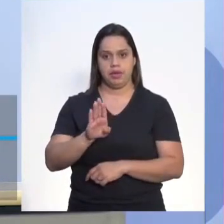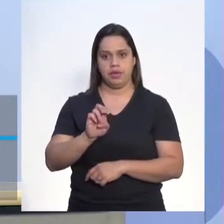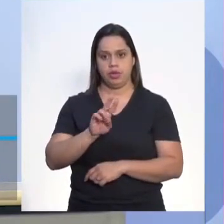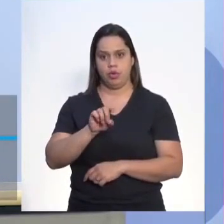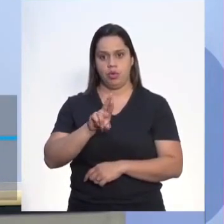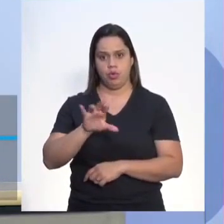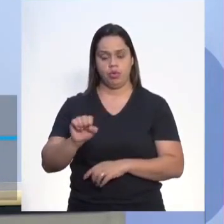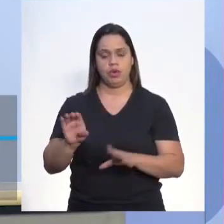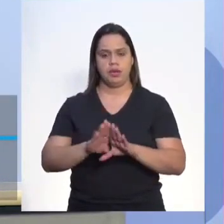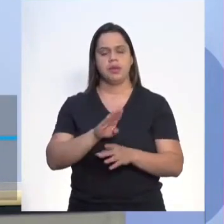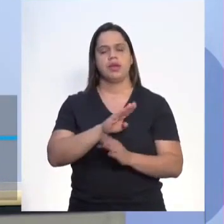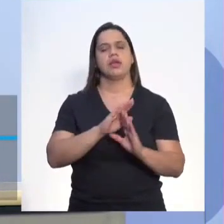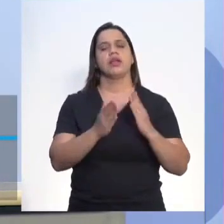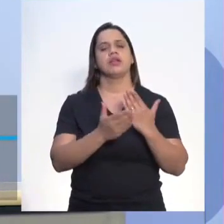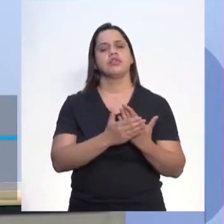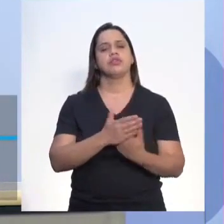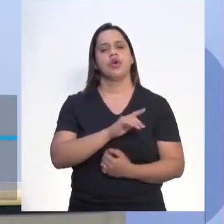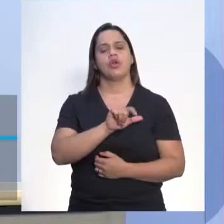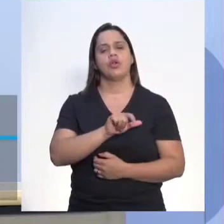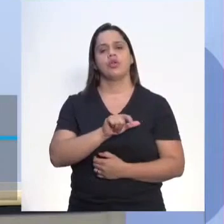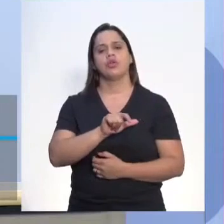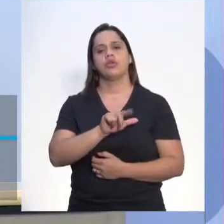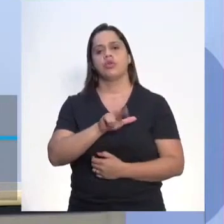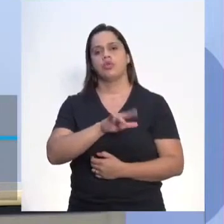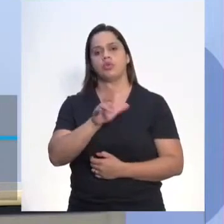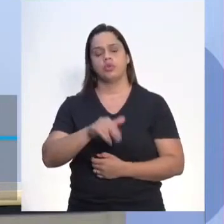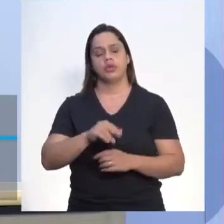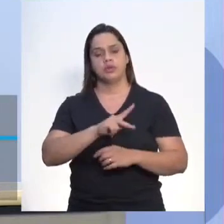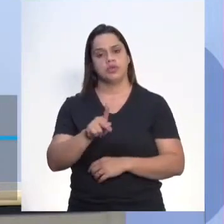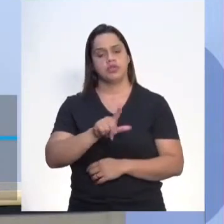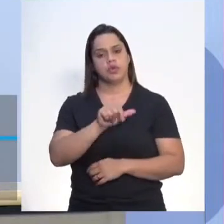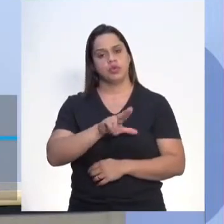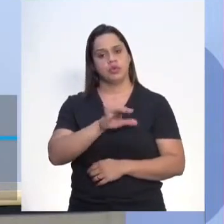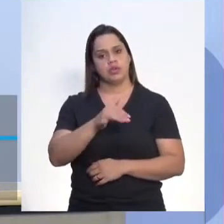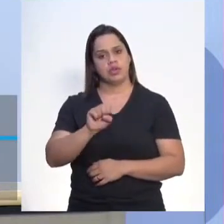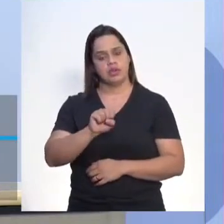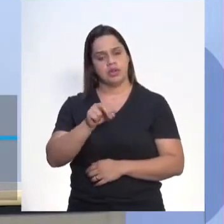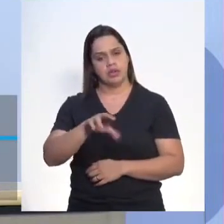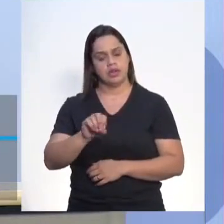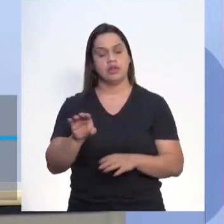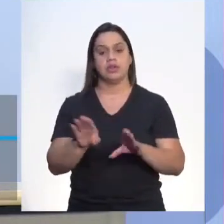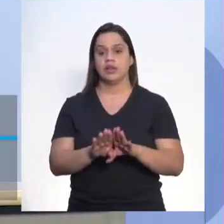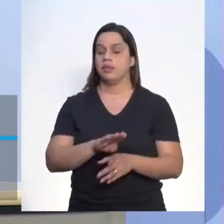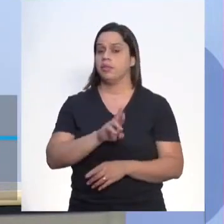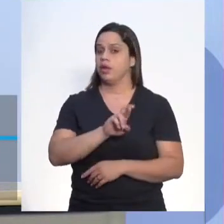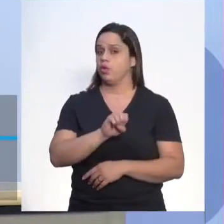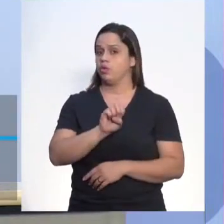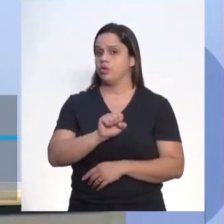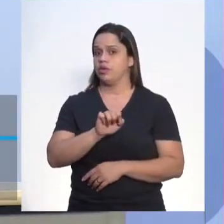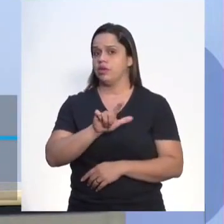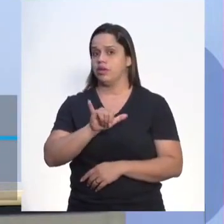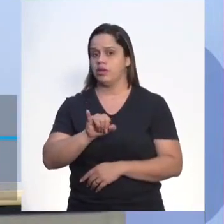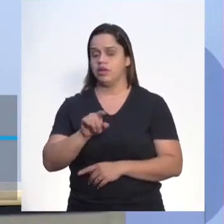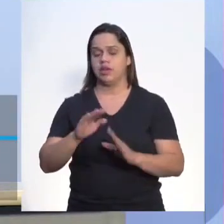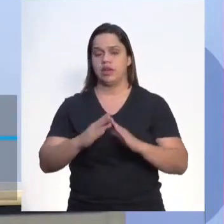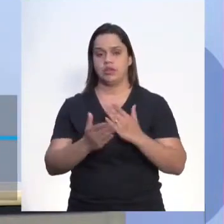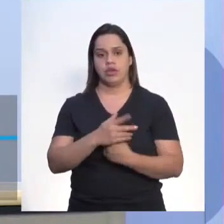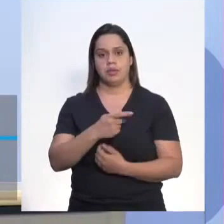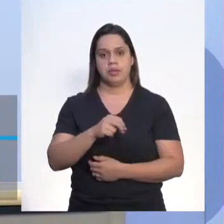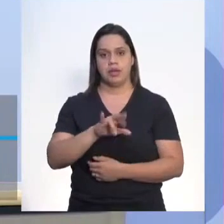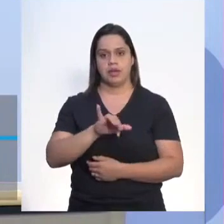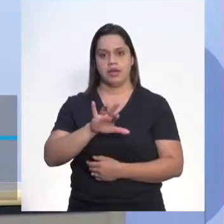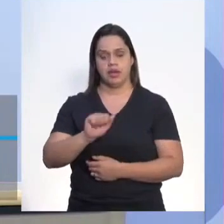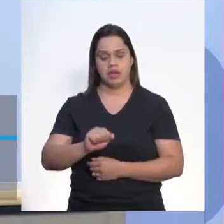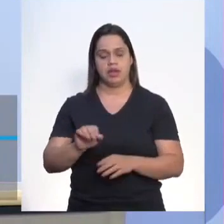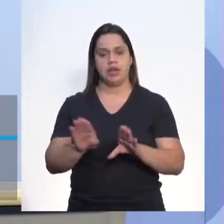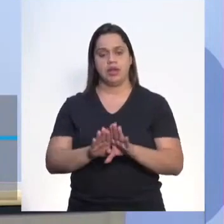da escola Joaquim Gonçalves de Oliveira, professora Roseli, da escola Pereira Barreto, aqui de São Paulo, professora Edilene, da escola